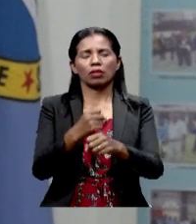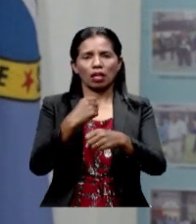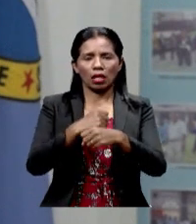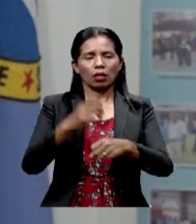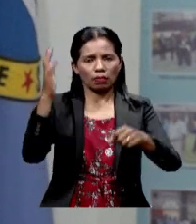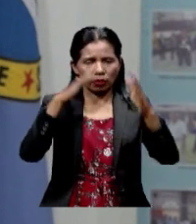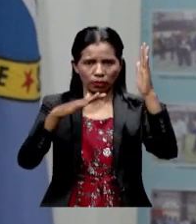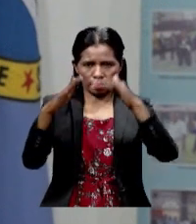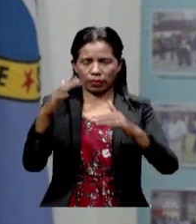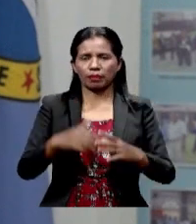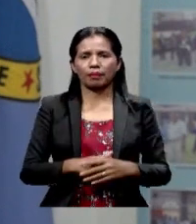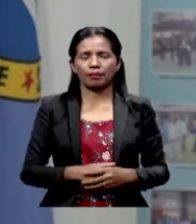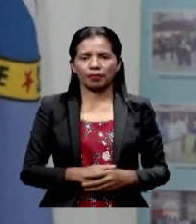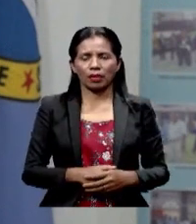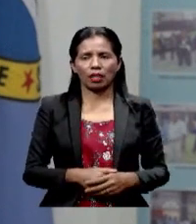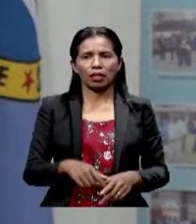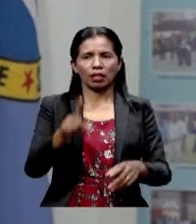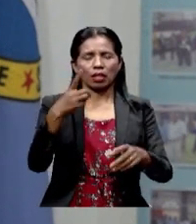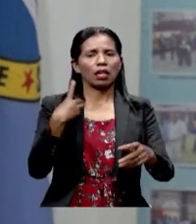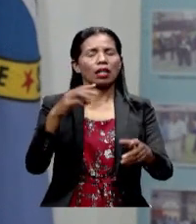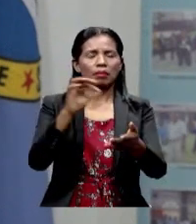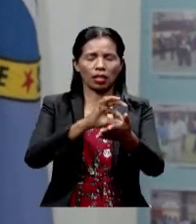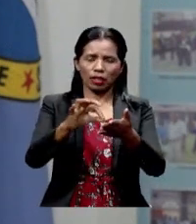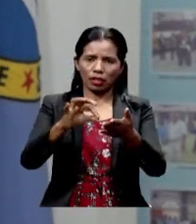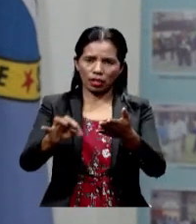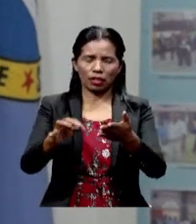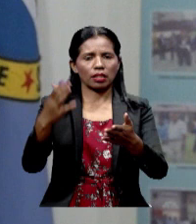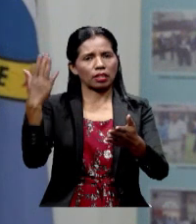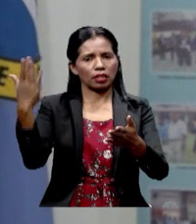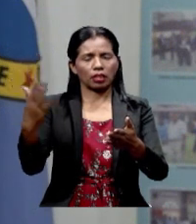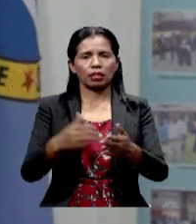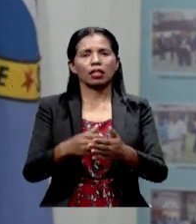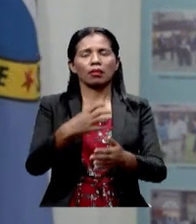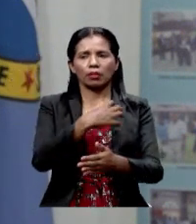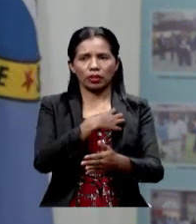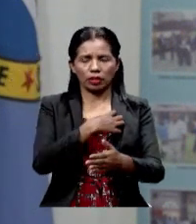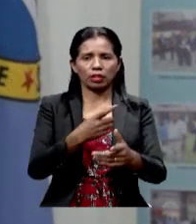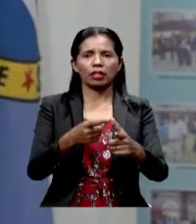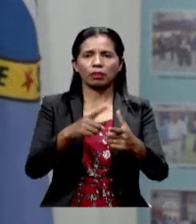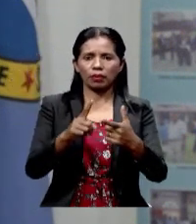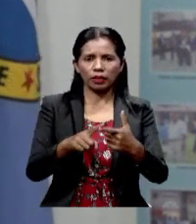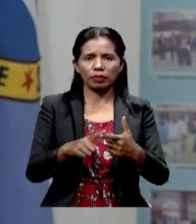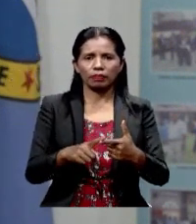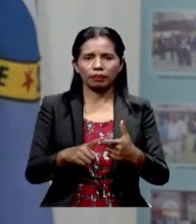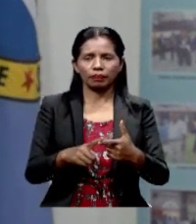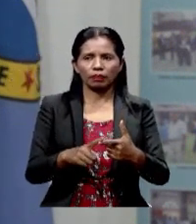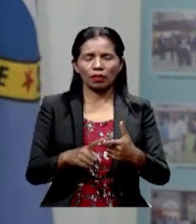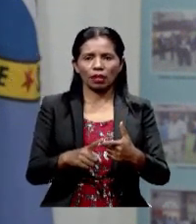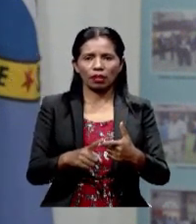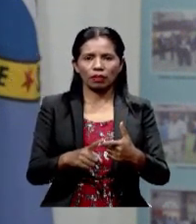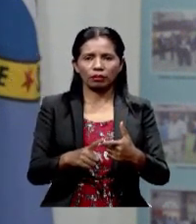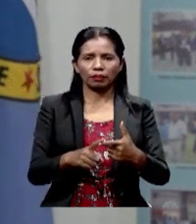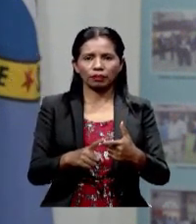provocação. Né ponto ida ne bem a metal e parecer favorável Kram nem a Pentele. Ida ne acto ser ne bem